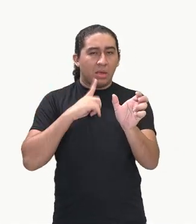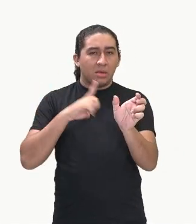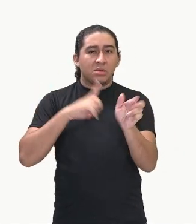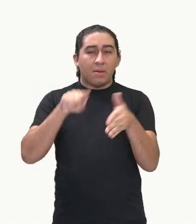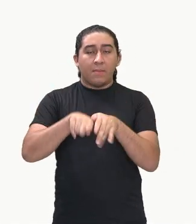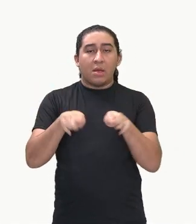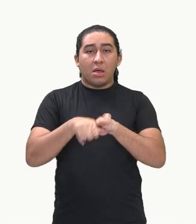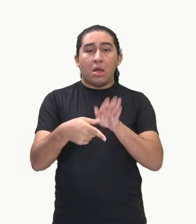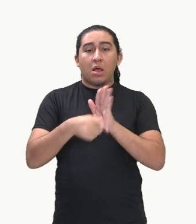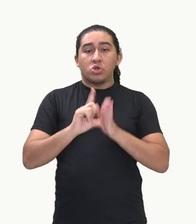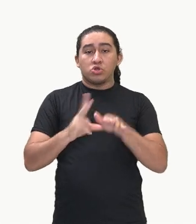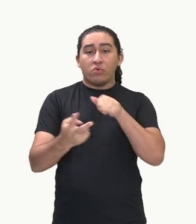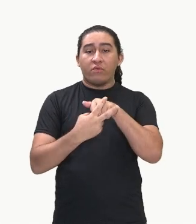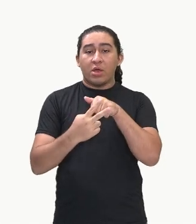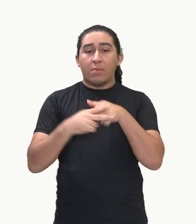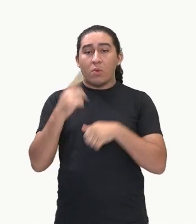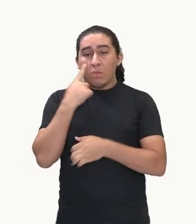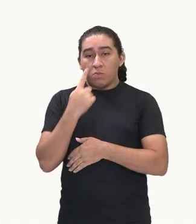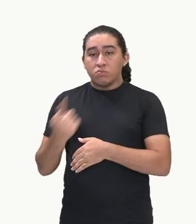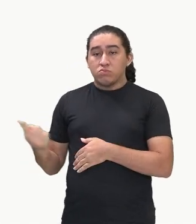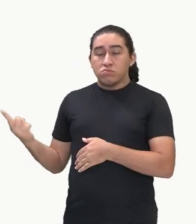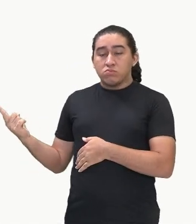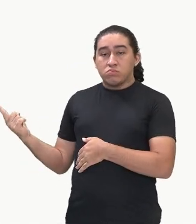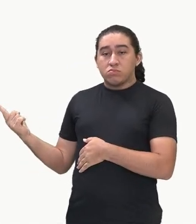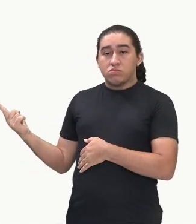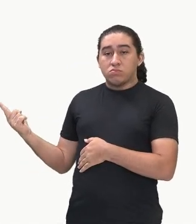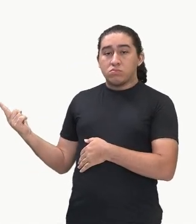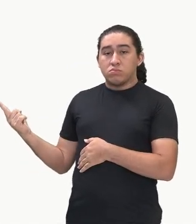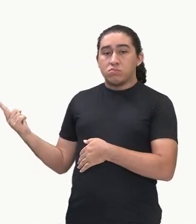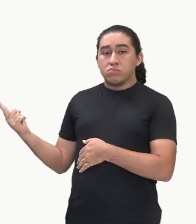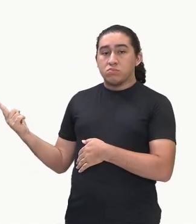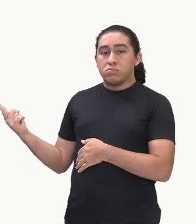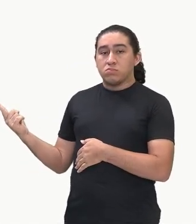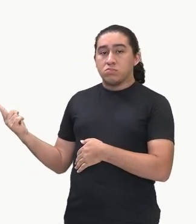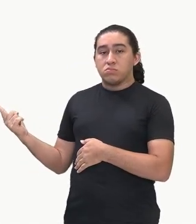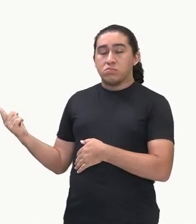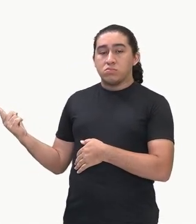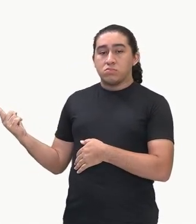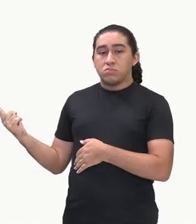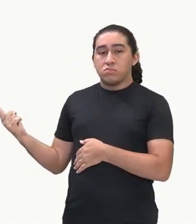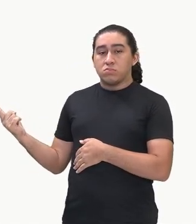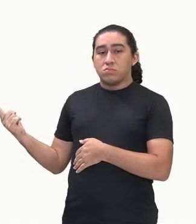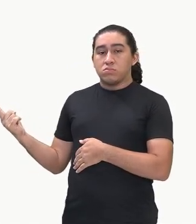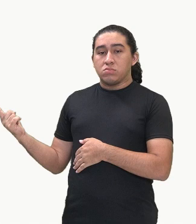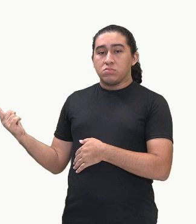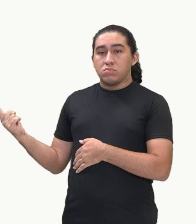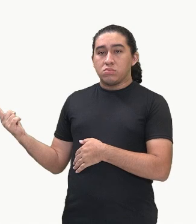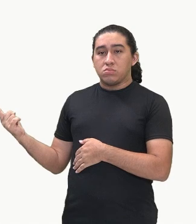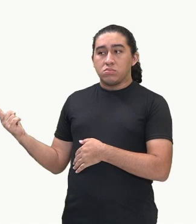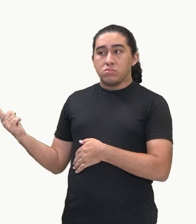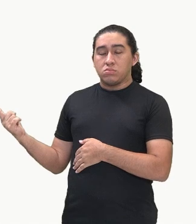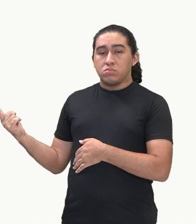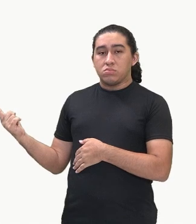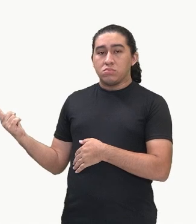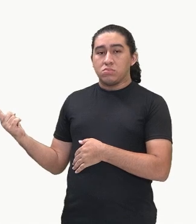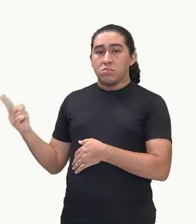do verbo. Tarde da noite é adjunto adverbial que exerce aqui